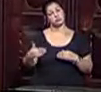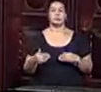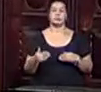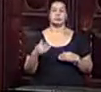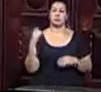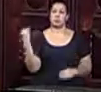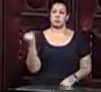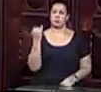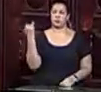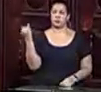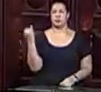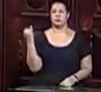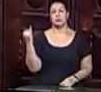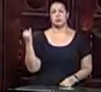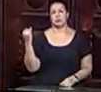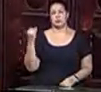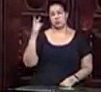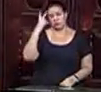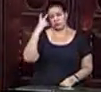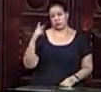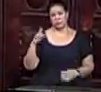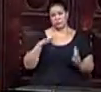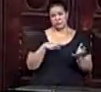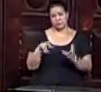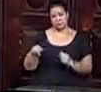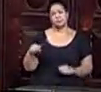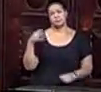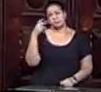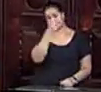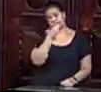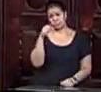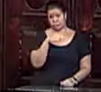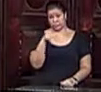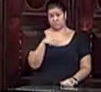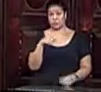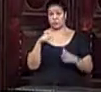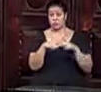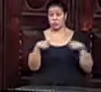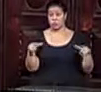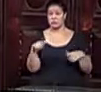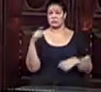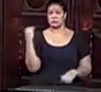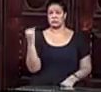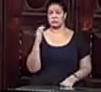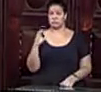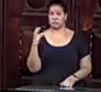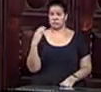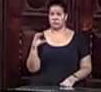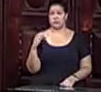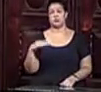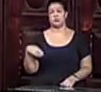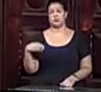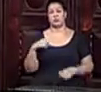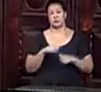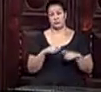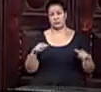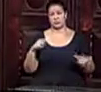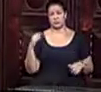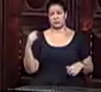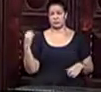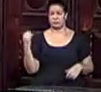importante contribuição para preservar o planetário da gávea esse espaço de ciência e educação